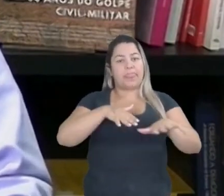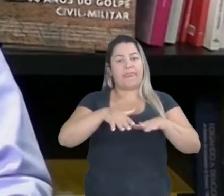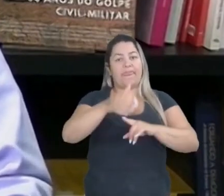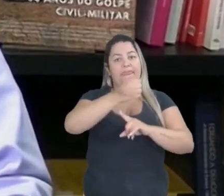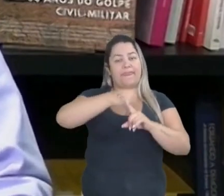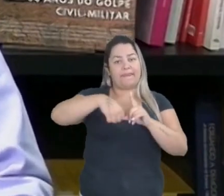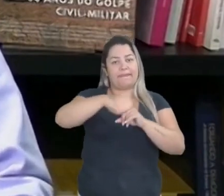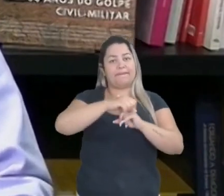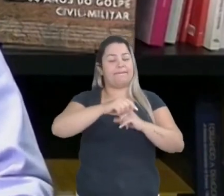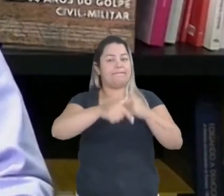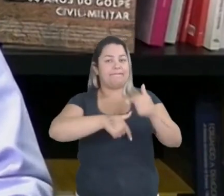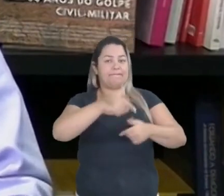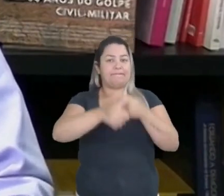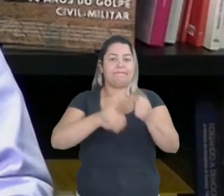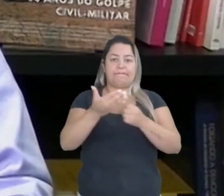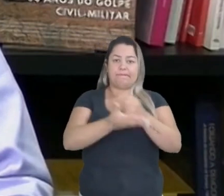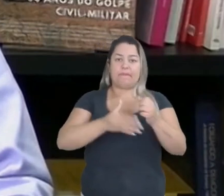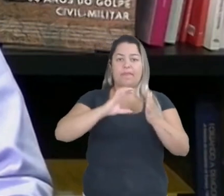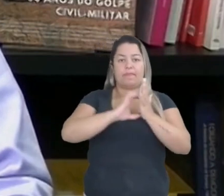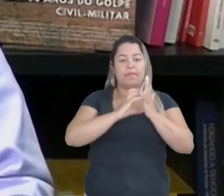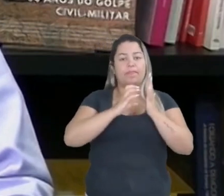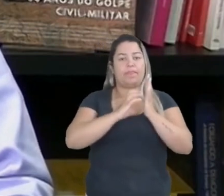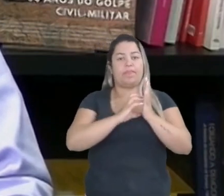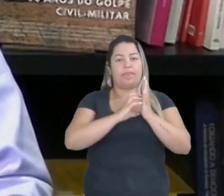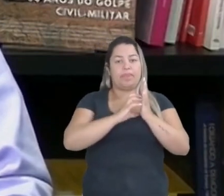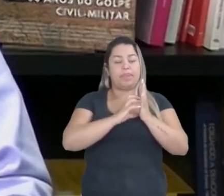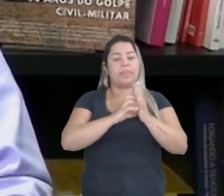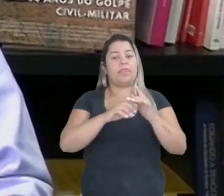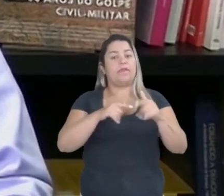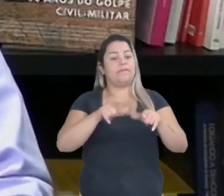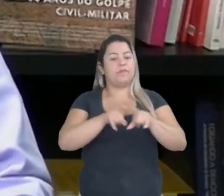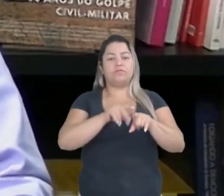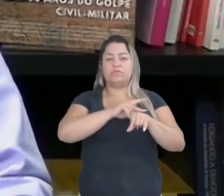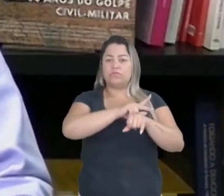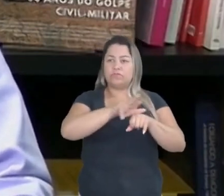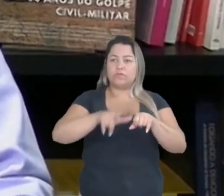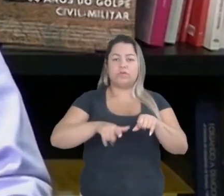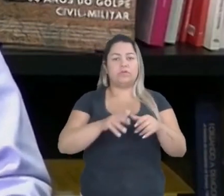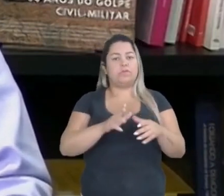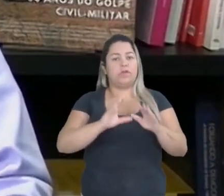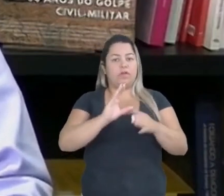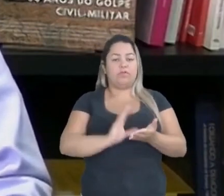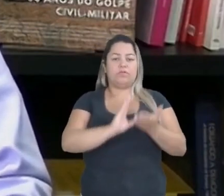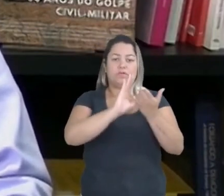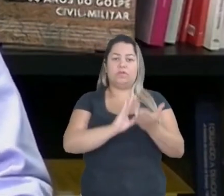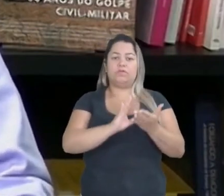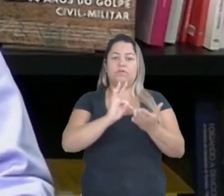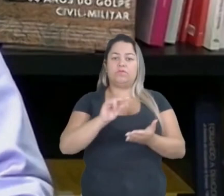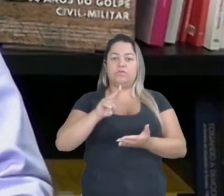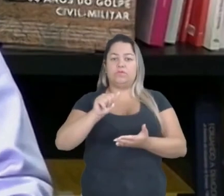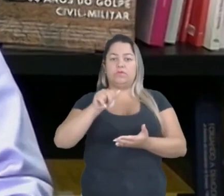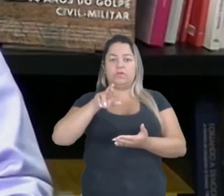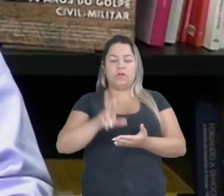social, faz trabalho de base no partido, como vereador, faz trabalho de base em conselhos, conselhos tutelares,